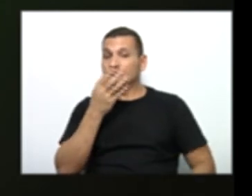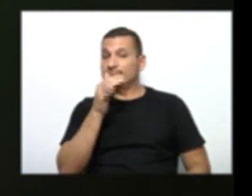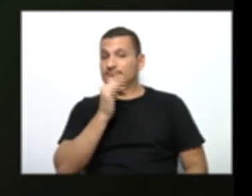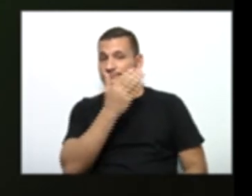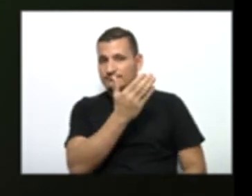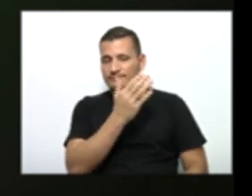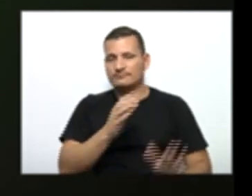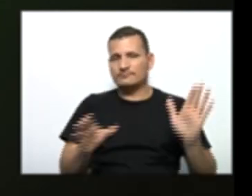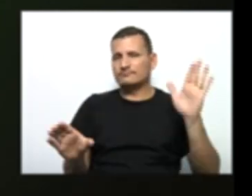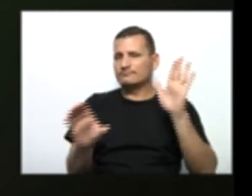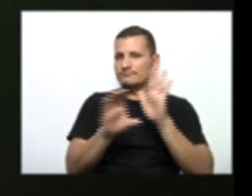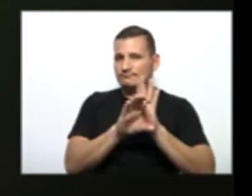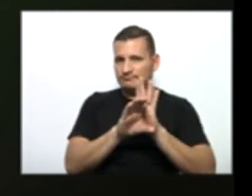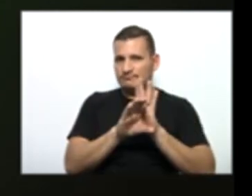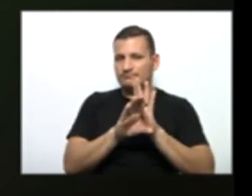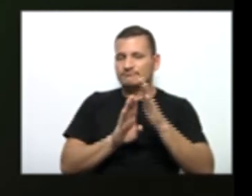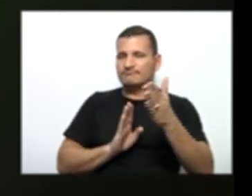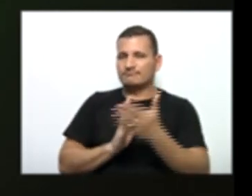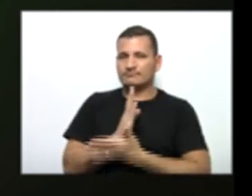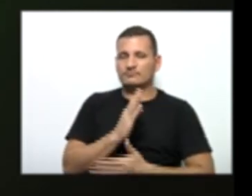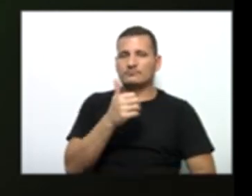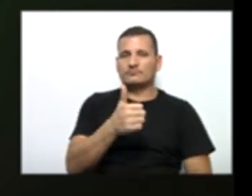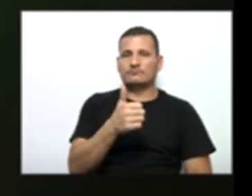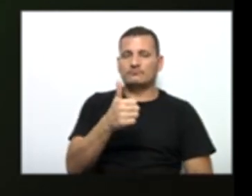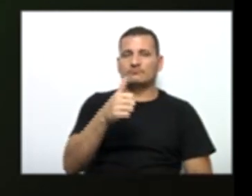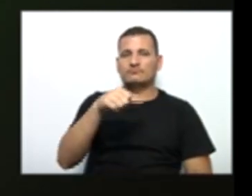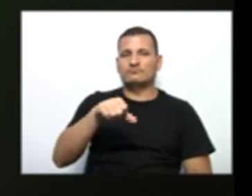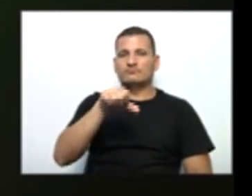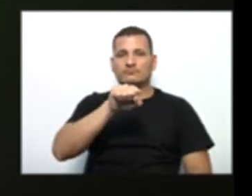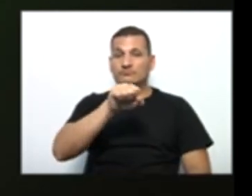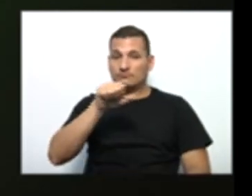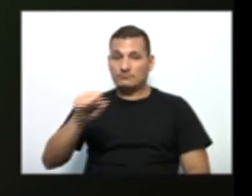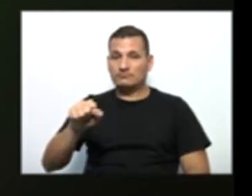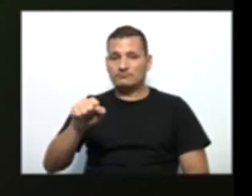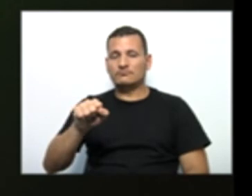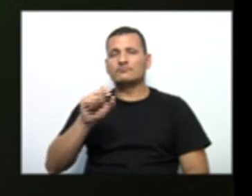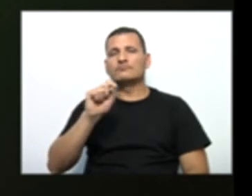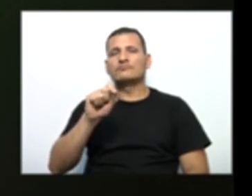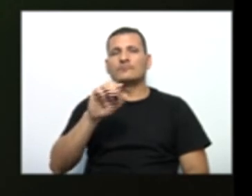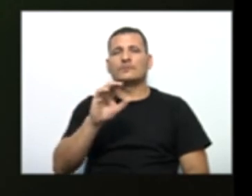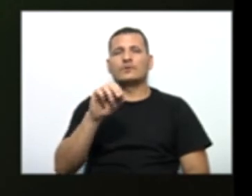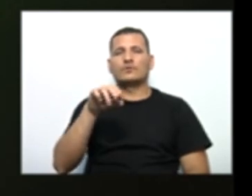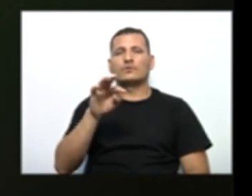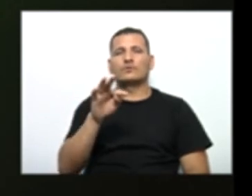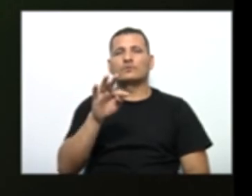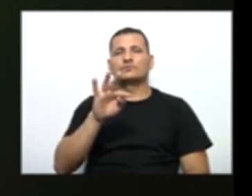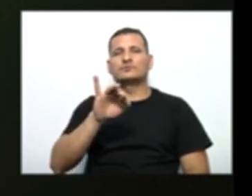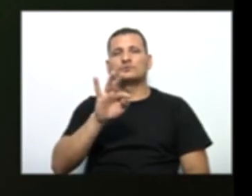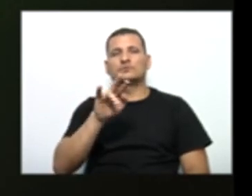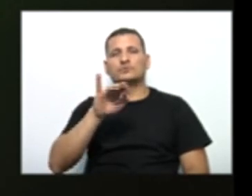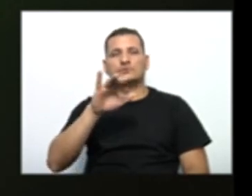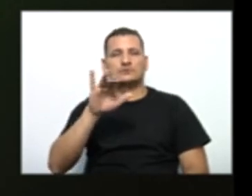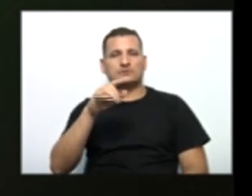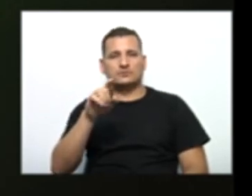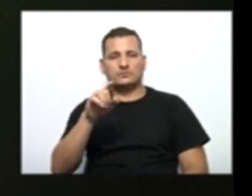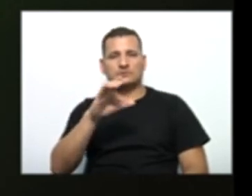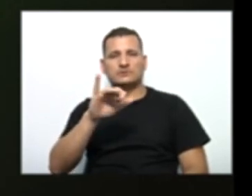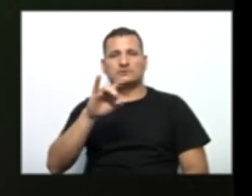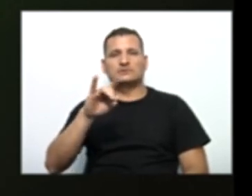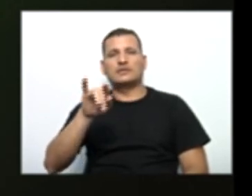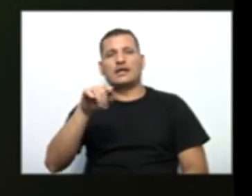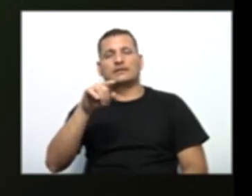que todos possam cumprir os seus. Assim se constrói uma comunidade forte, uma comunidade política. E esses